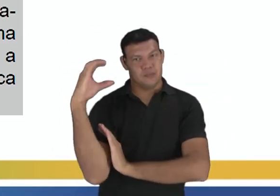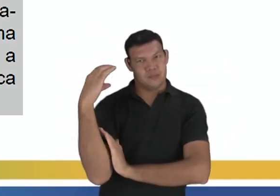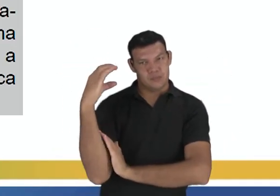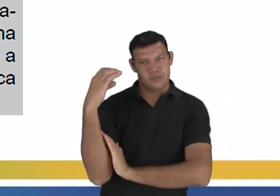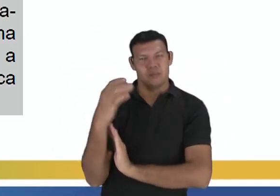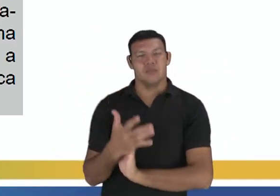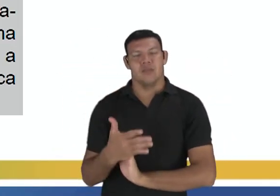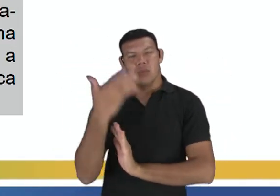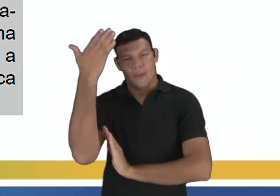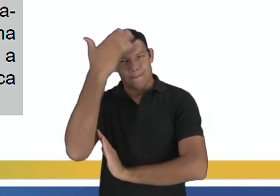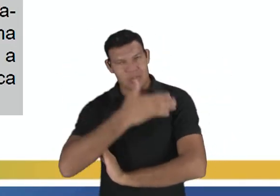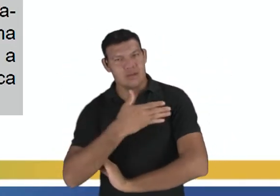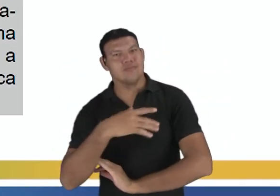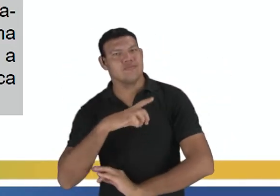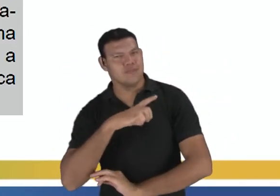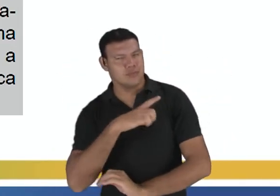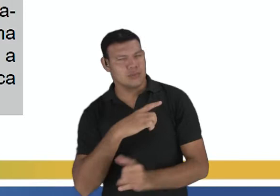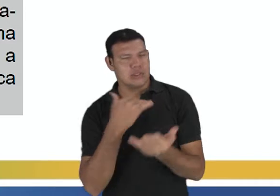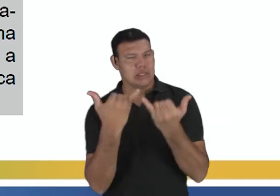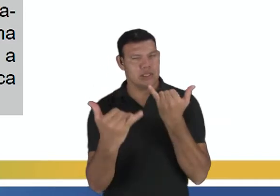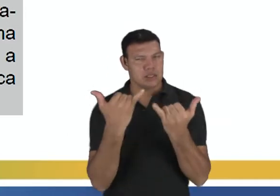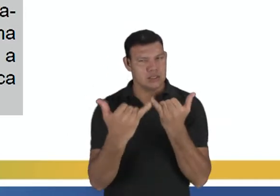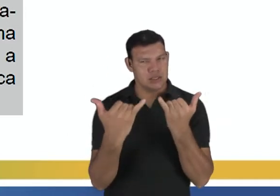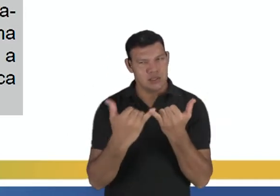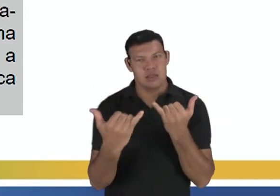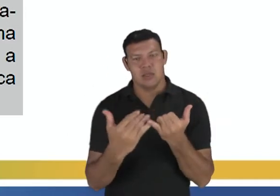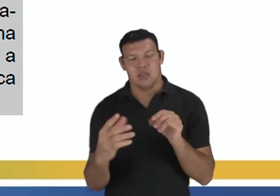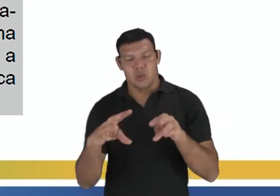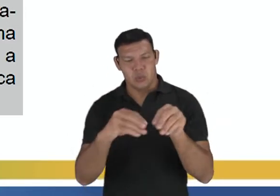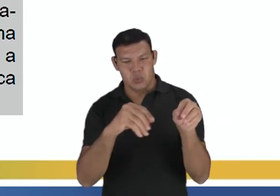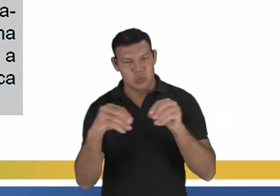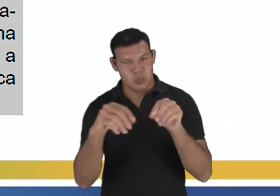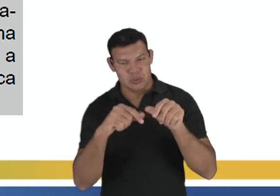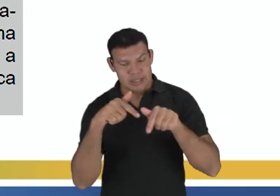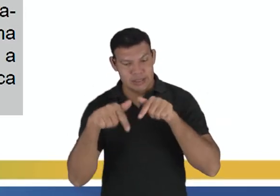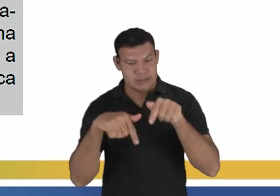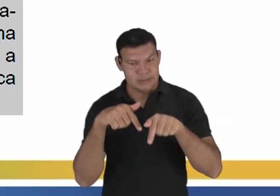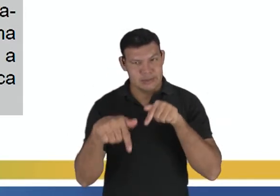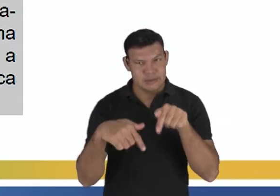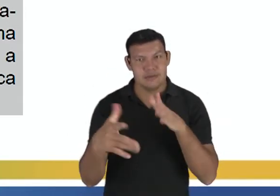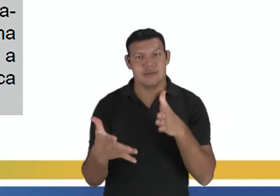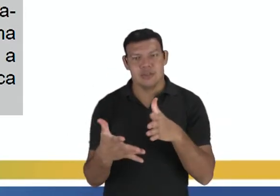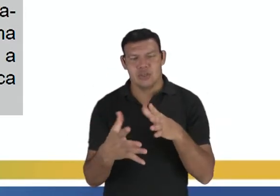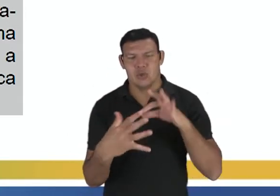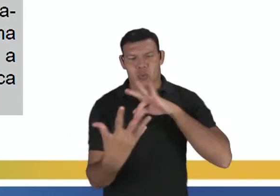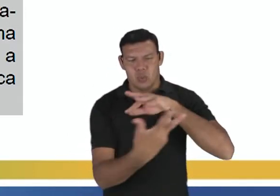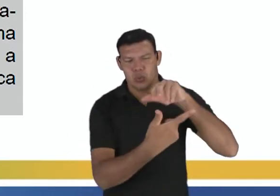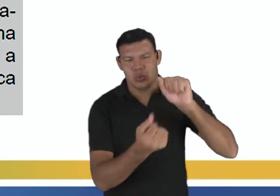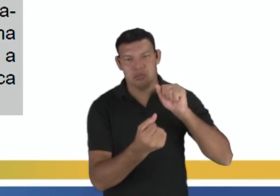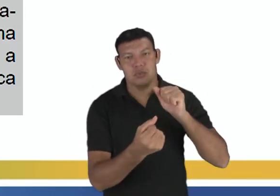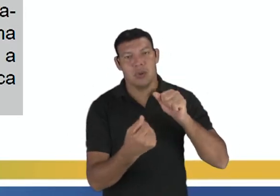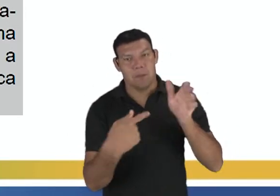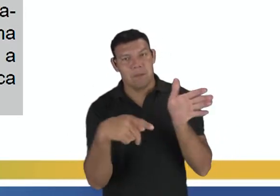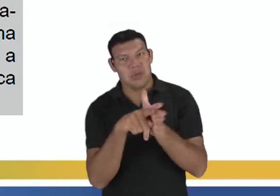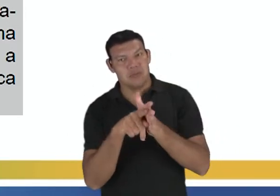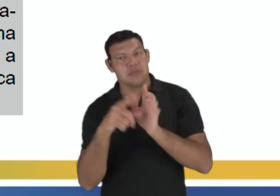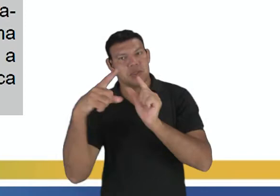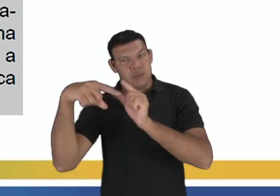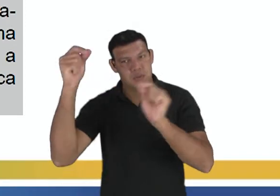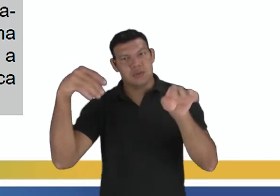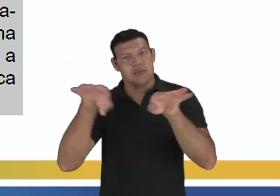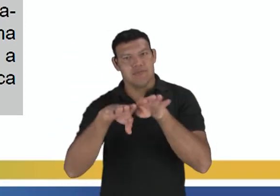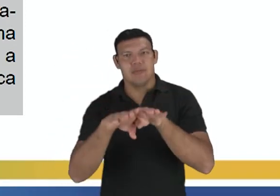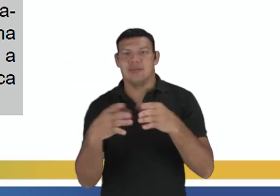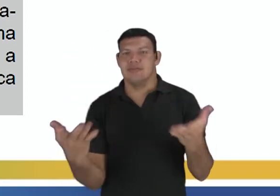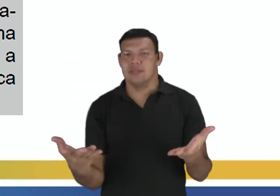cientistas confirmaram que existe, né, uma similaridade na composição ali da Terra, do solo, entre Lua e Terra. Tá? Isso provaria de que a Lua